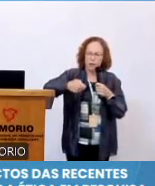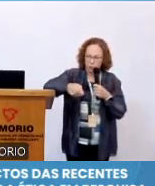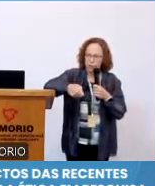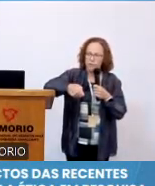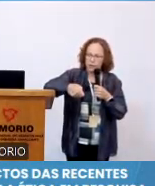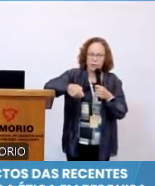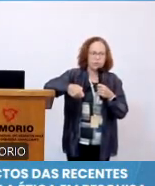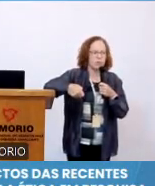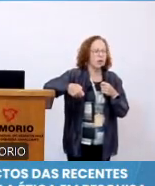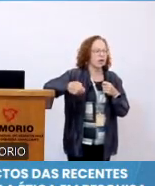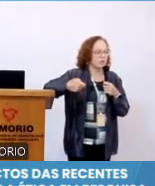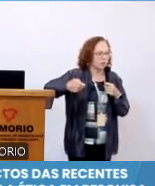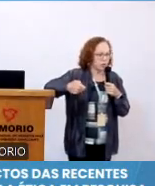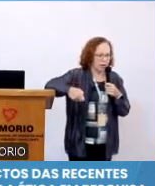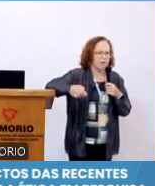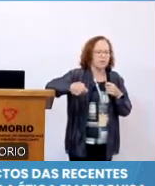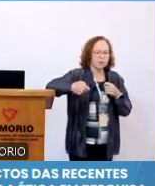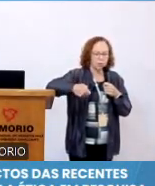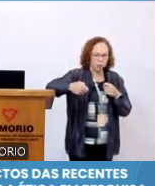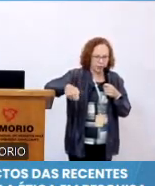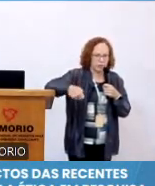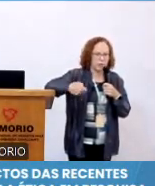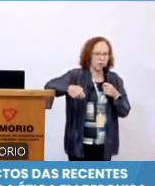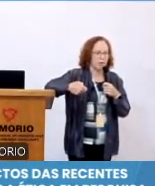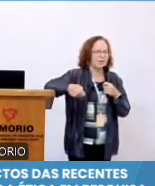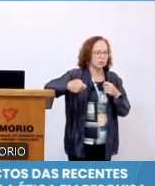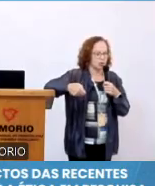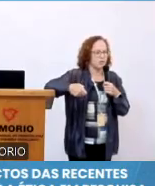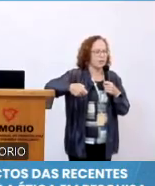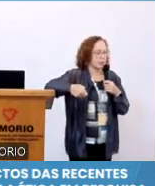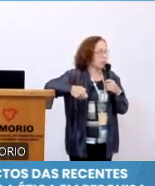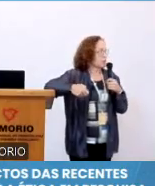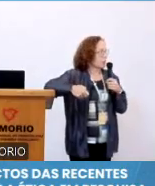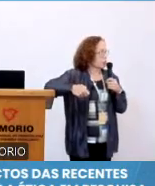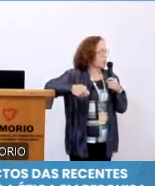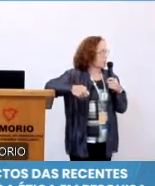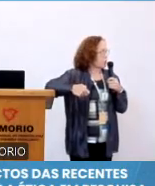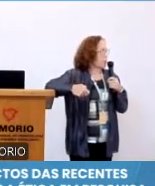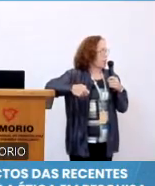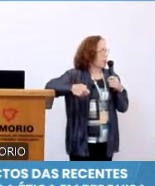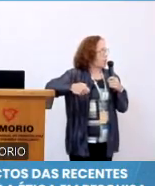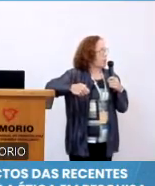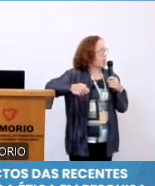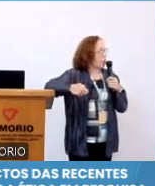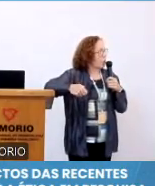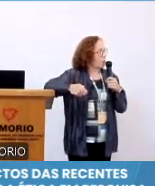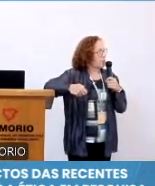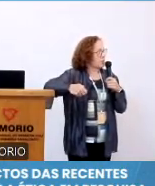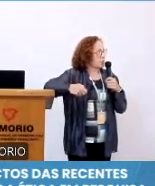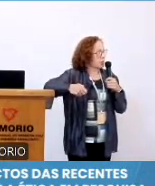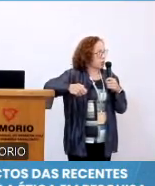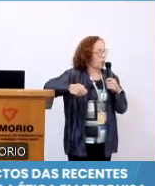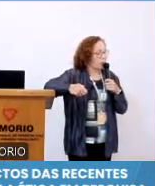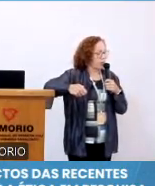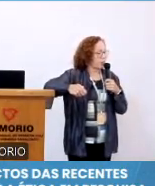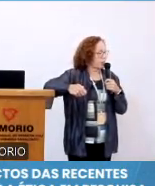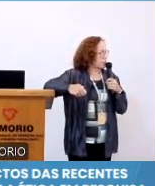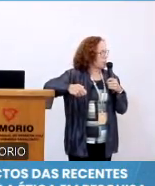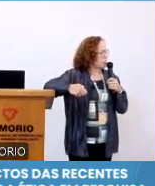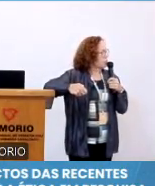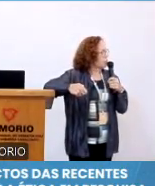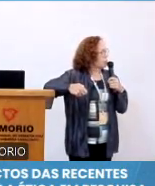Se houver algum evento adverso grave, algum momento, alguma notificação, essa notificação é feita ou pelo pesquisador ou